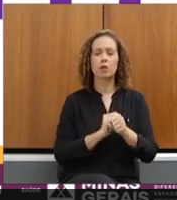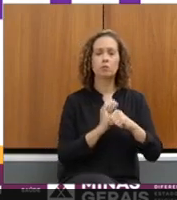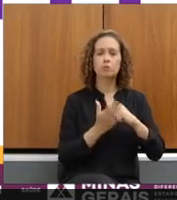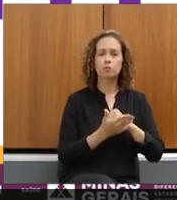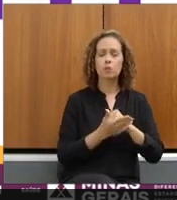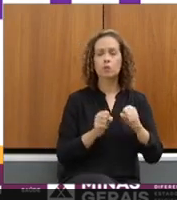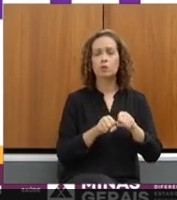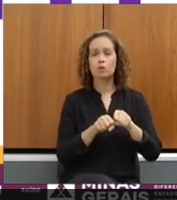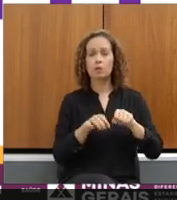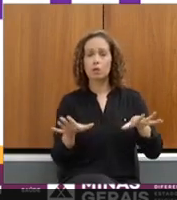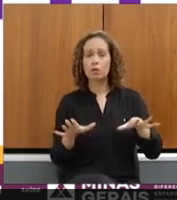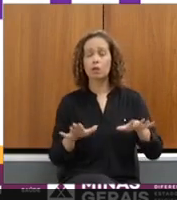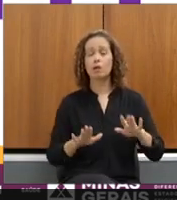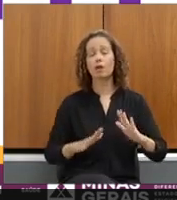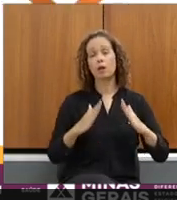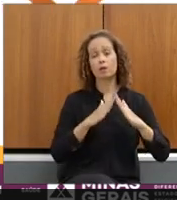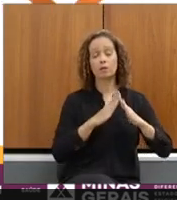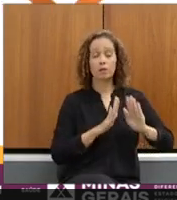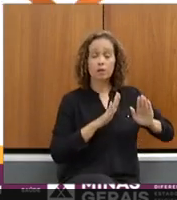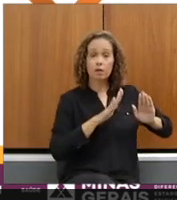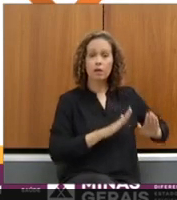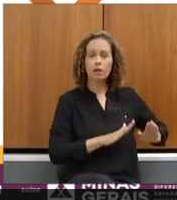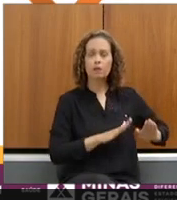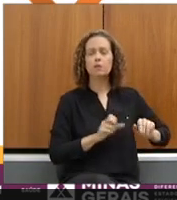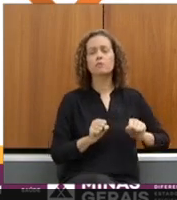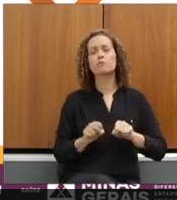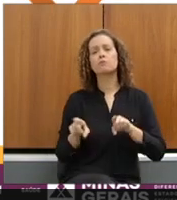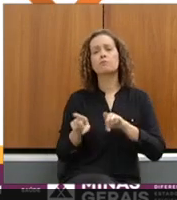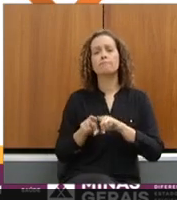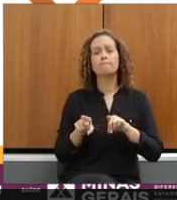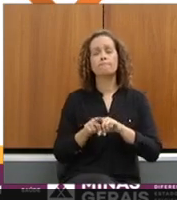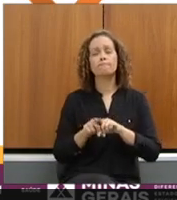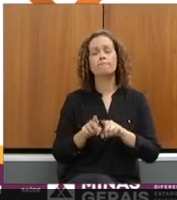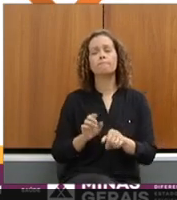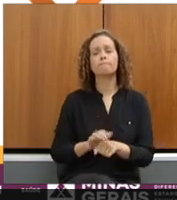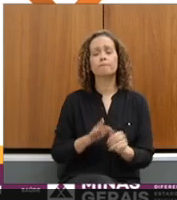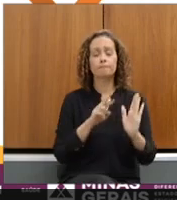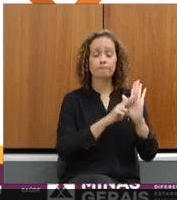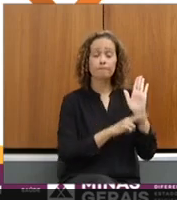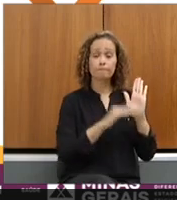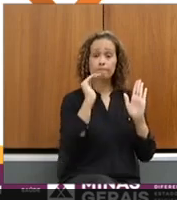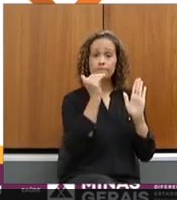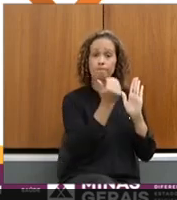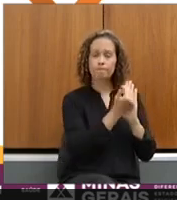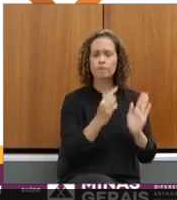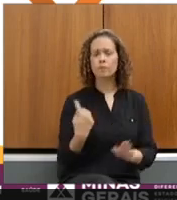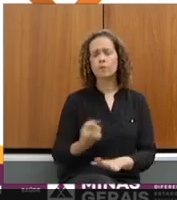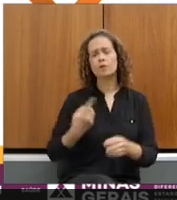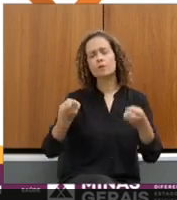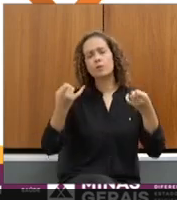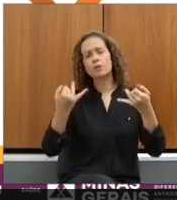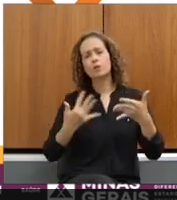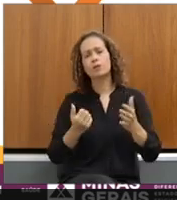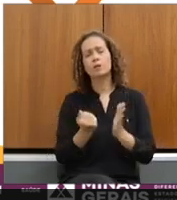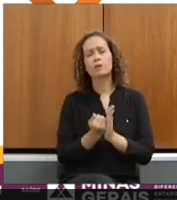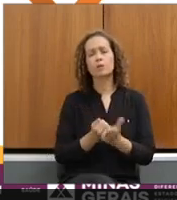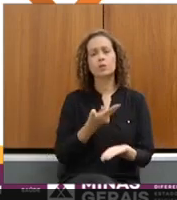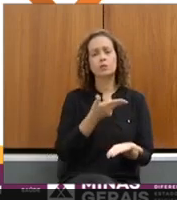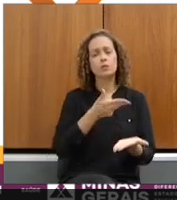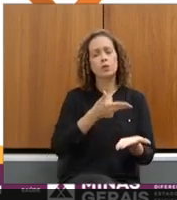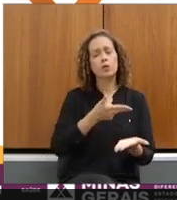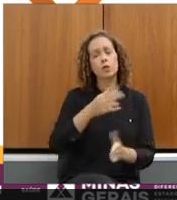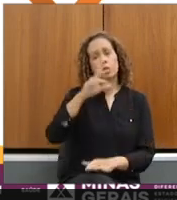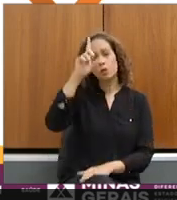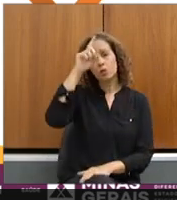a conurbação de alguns municípios e quando nós falamos a respeito do aumento de leitos